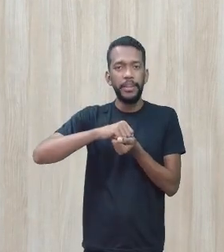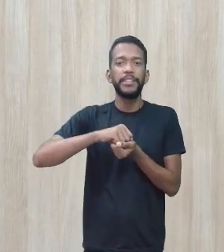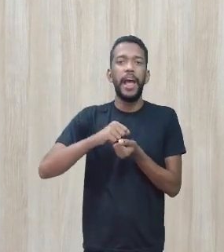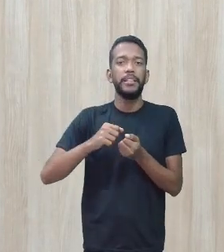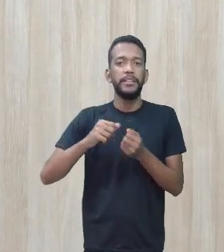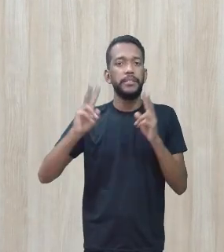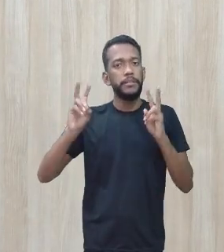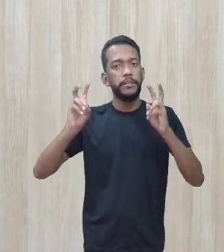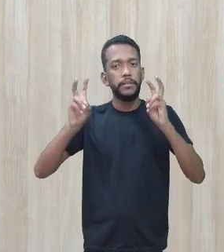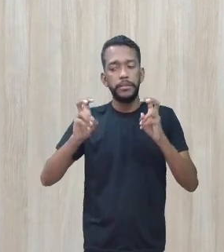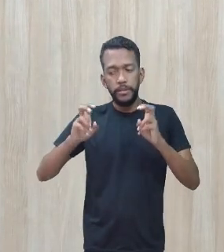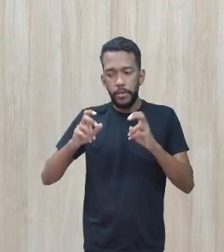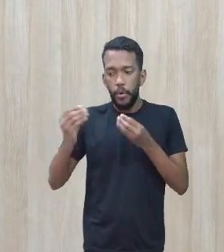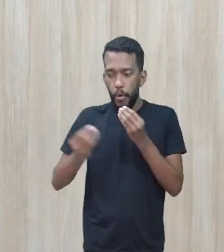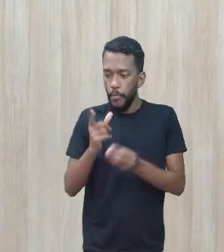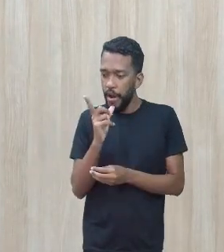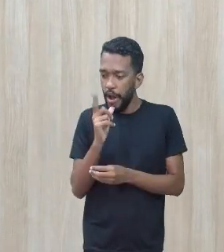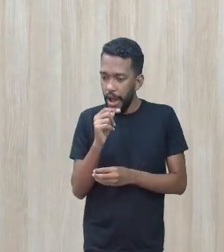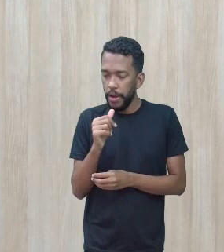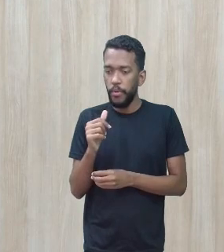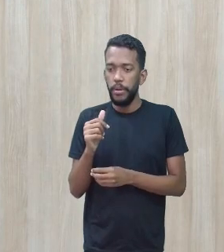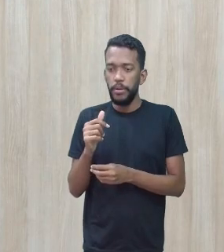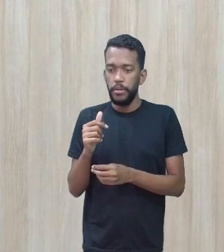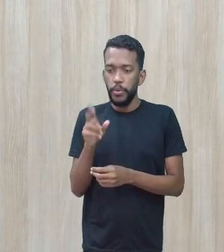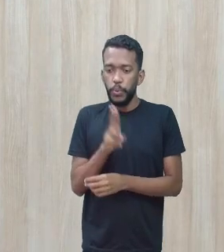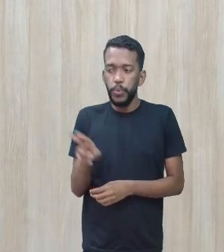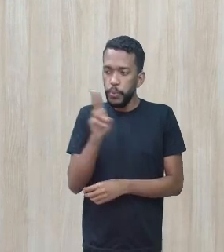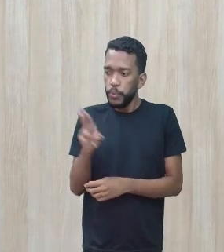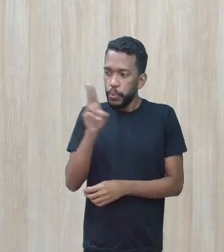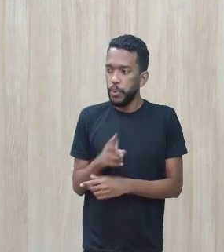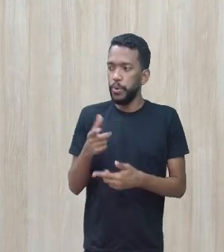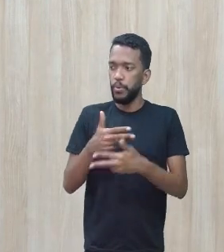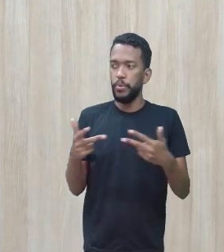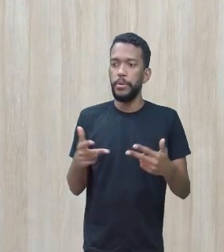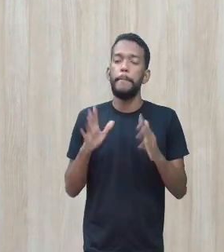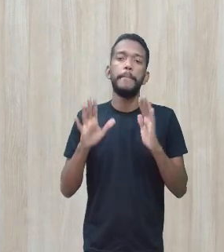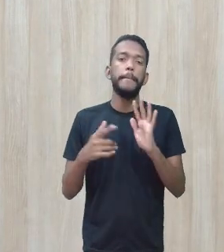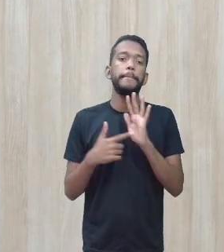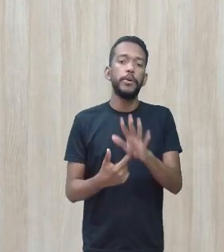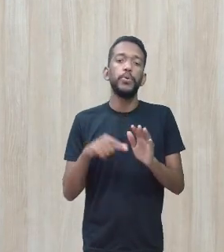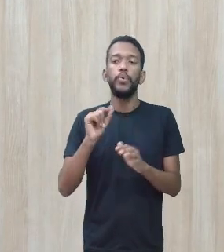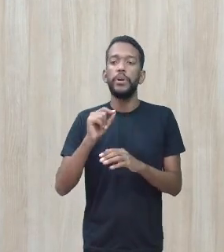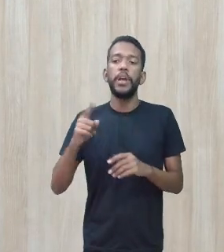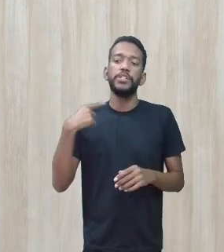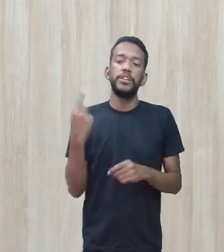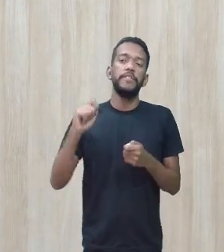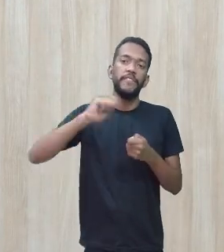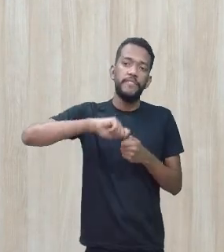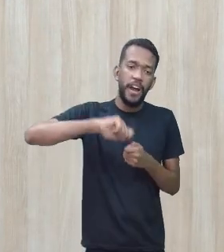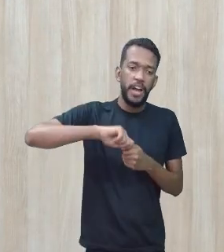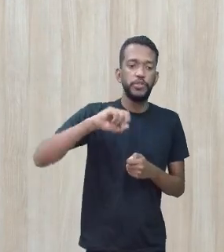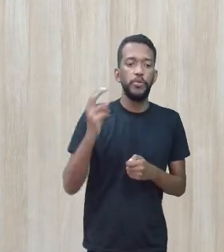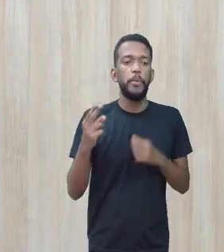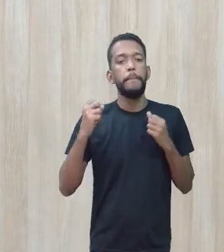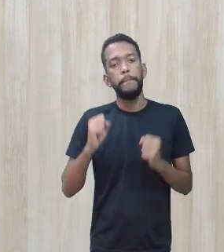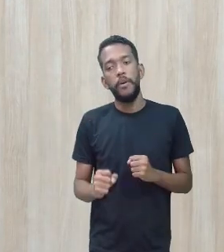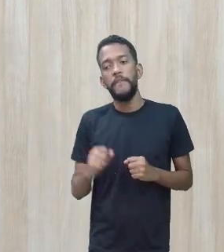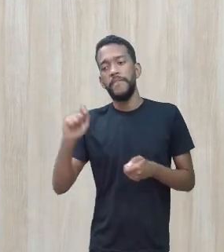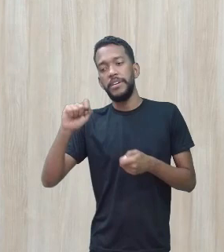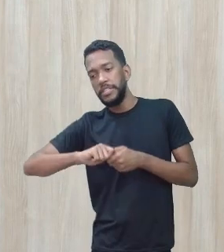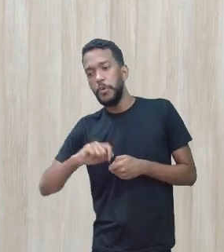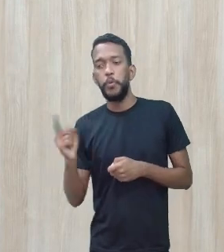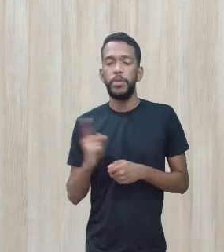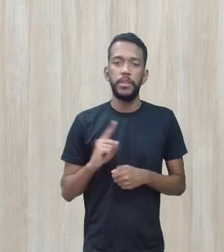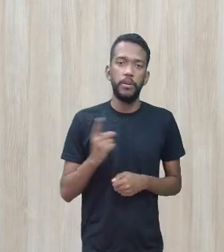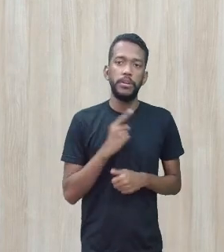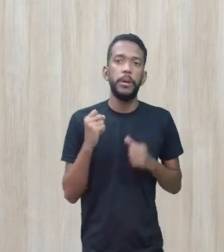da água e mostra nesses gráficos aqui o que a gente faz e o que a gente pode fazer ou deixar de fazer para que a